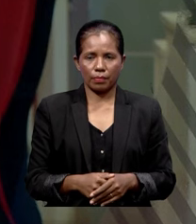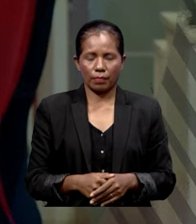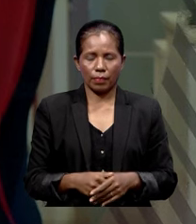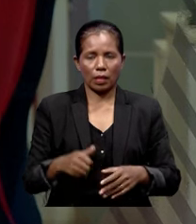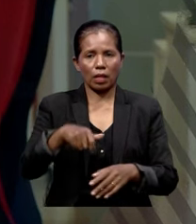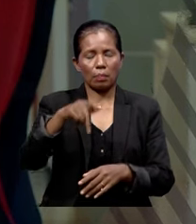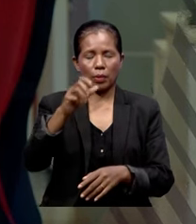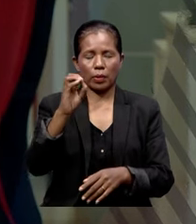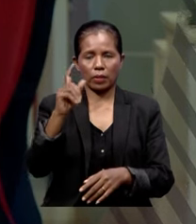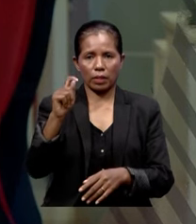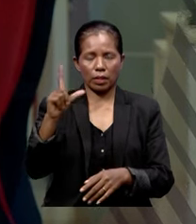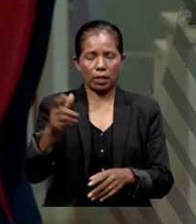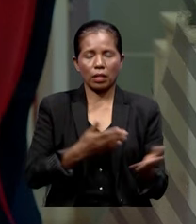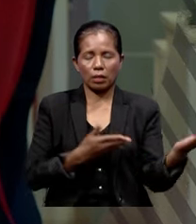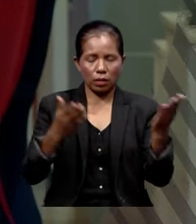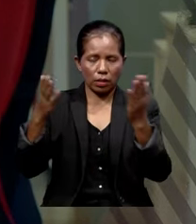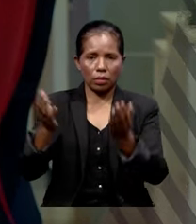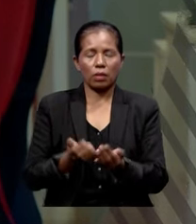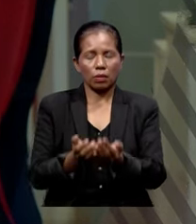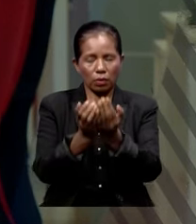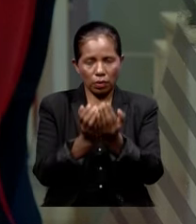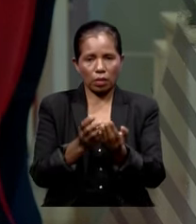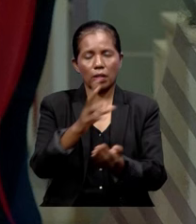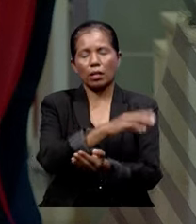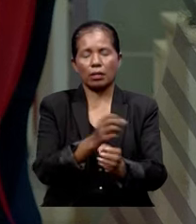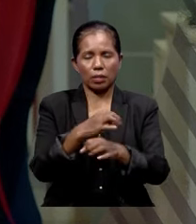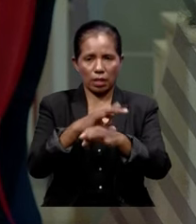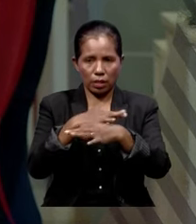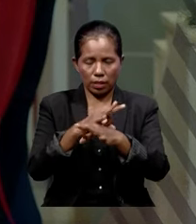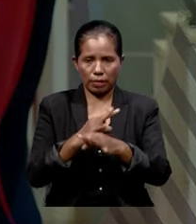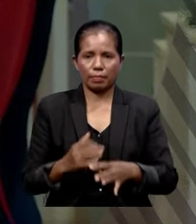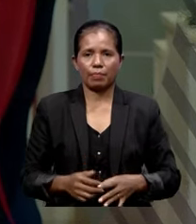Aportil haruka ona roahi berlik nak Roma ba Indonesia hodi halo manuten saun.